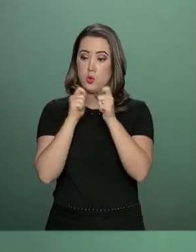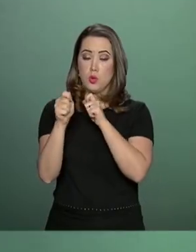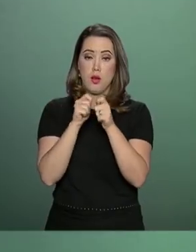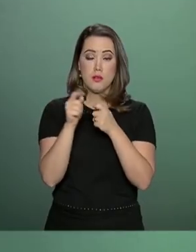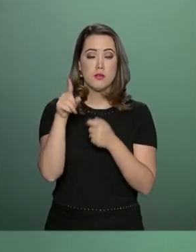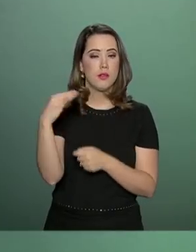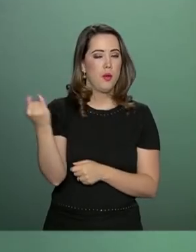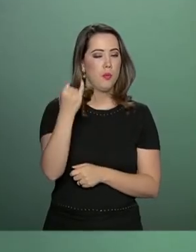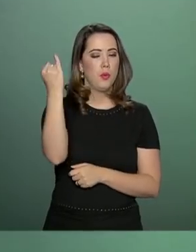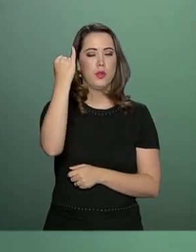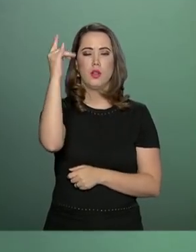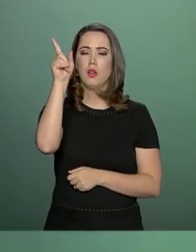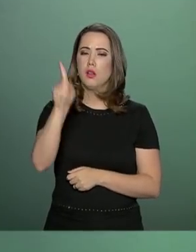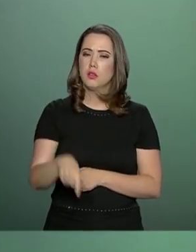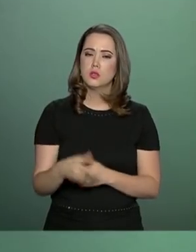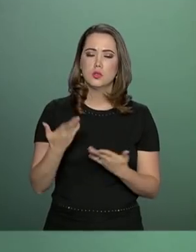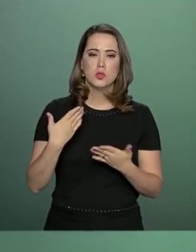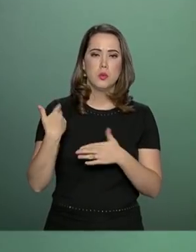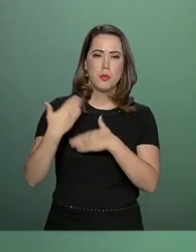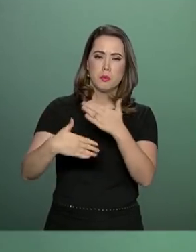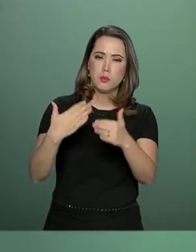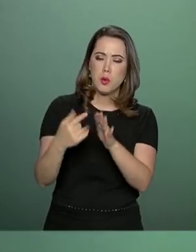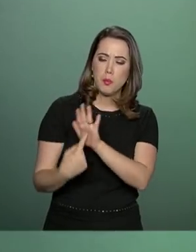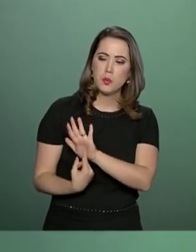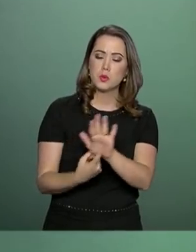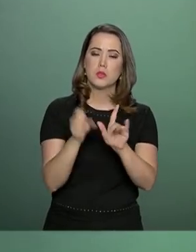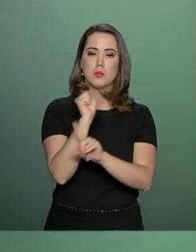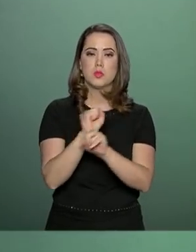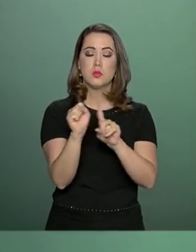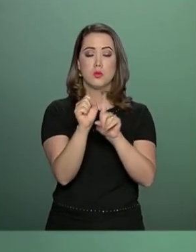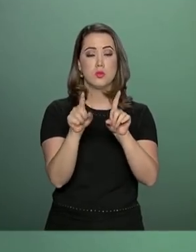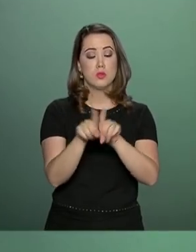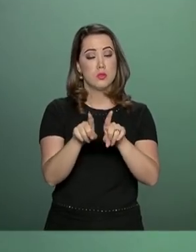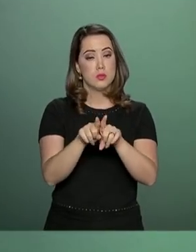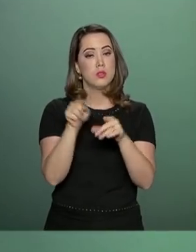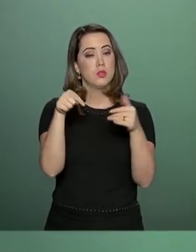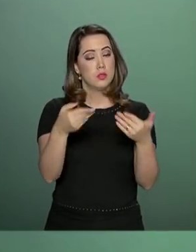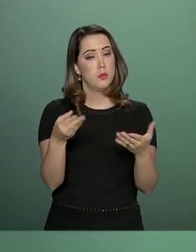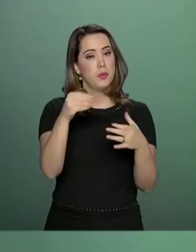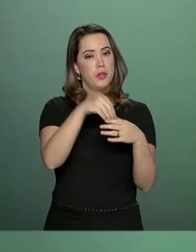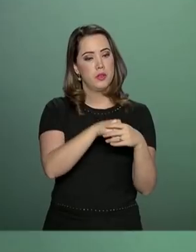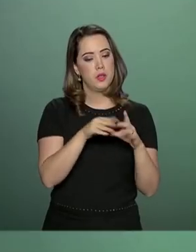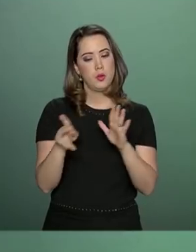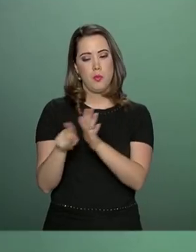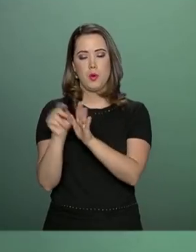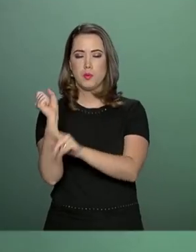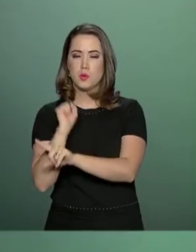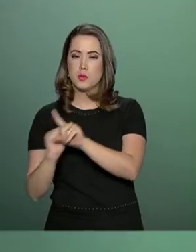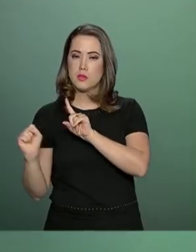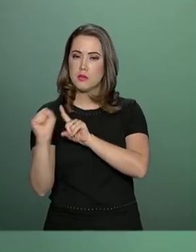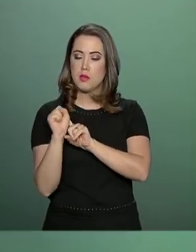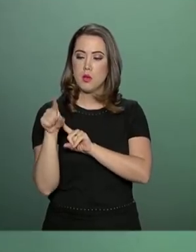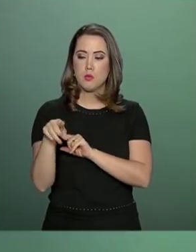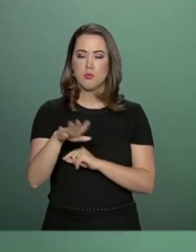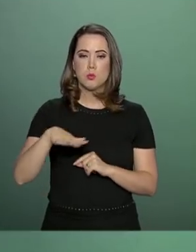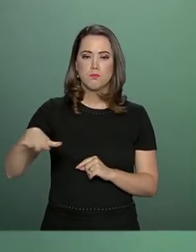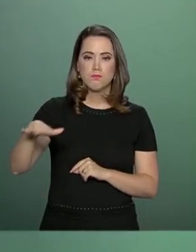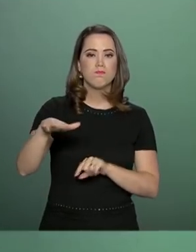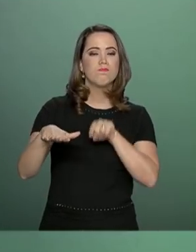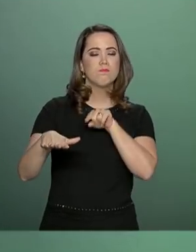que são tão importantes nessa tradução, mas principalmente no âmbito da sociedade, para que elas